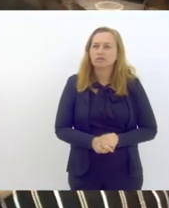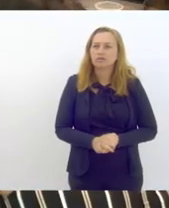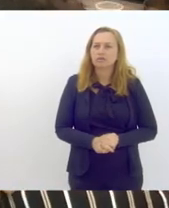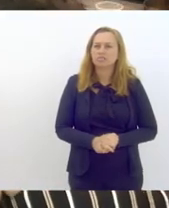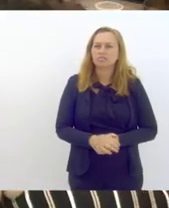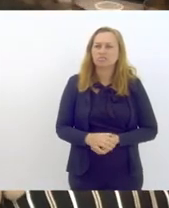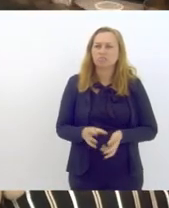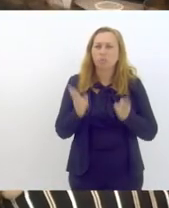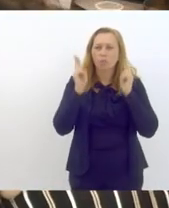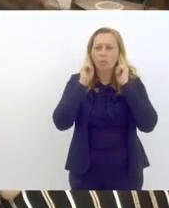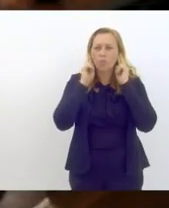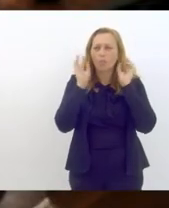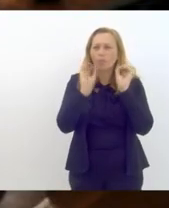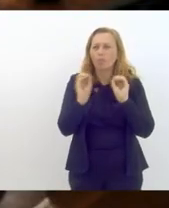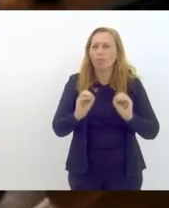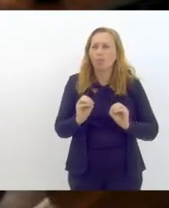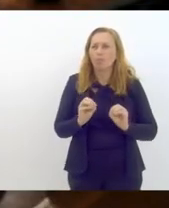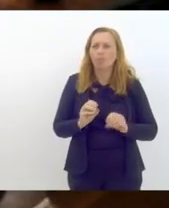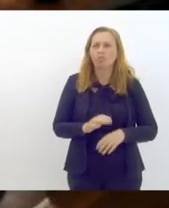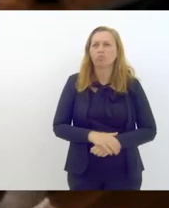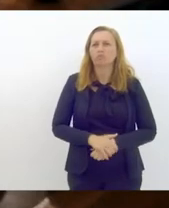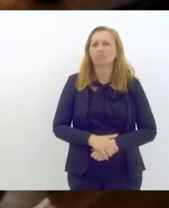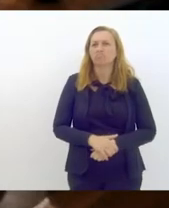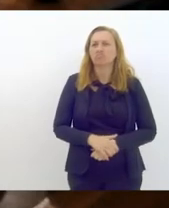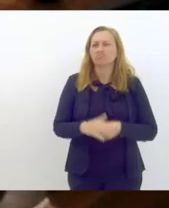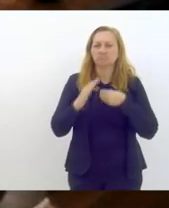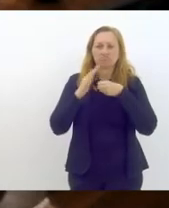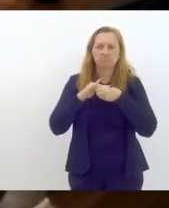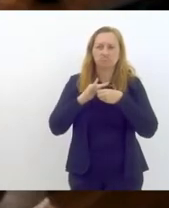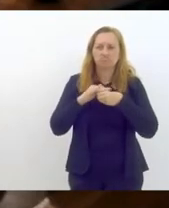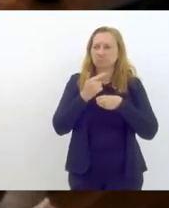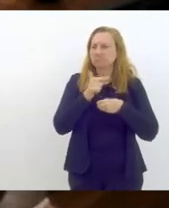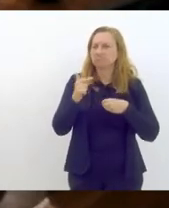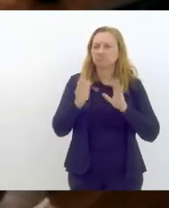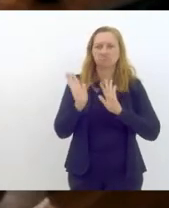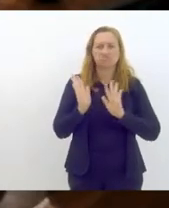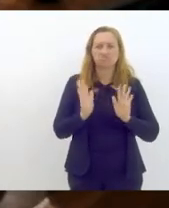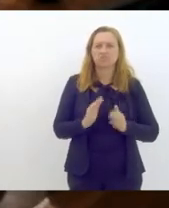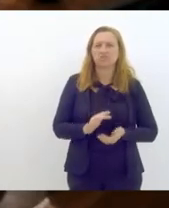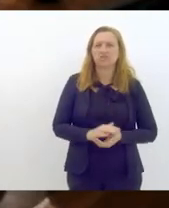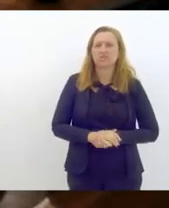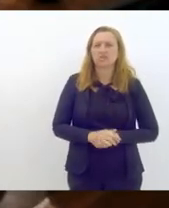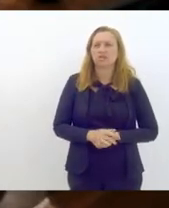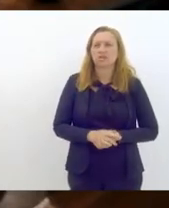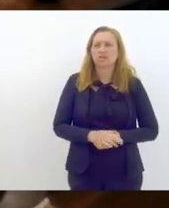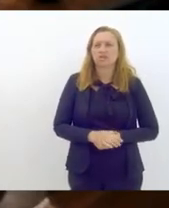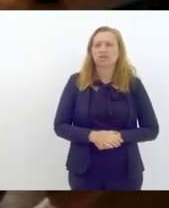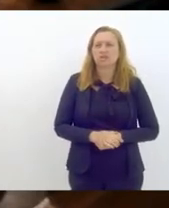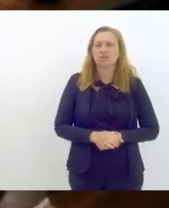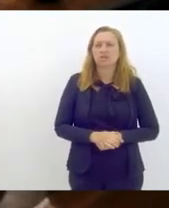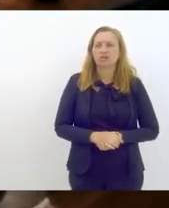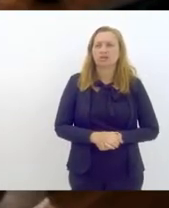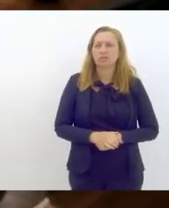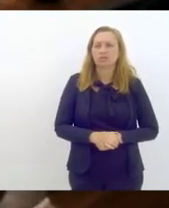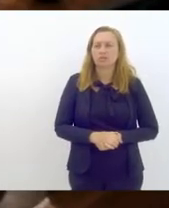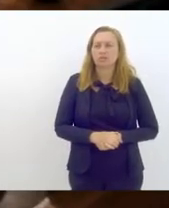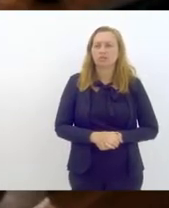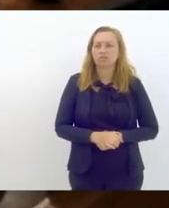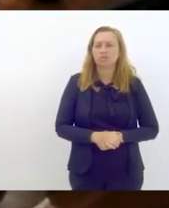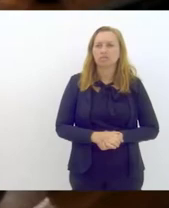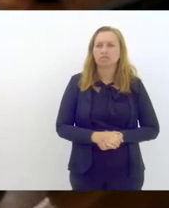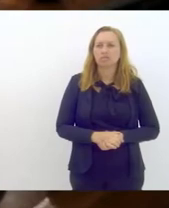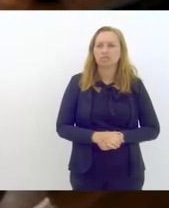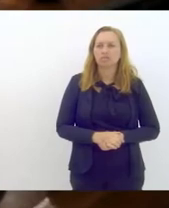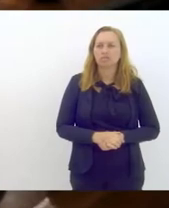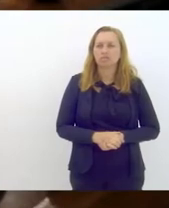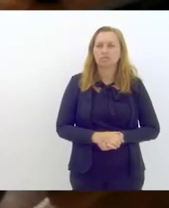integração com a comunidade escolar é exatamente o que está previsto no artigo 4º, que a doutora Pinot colocou